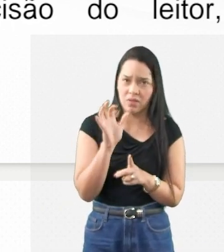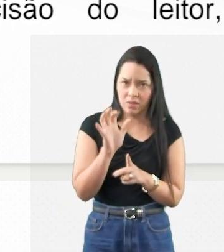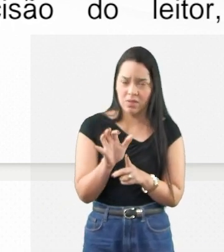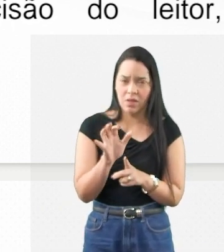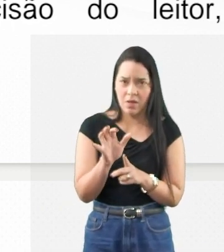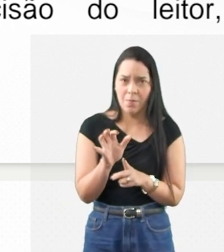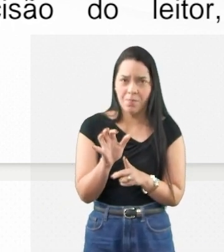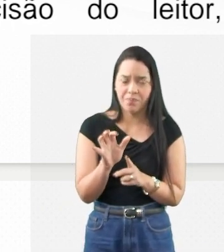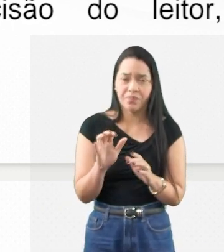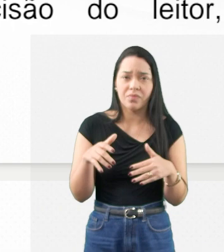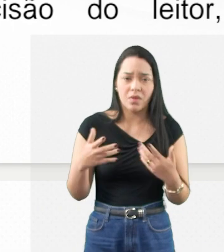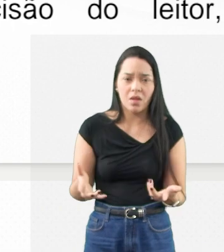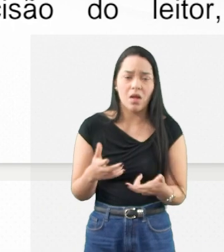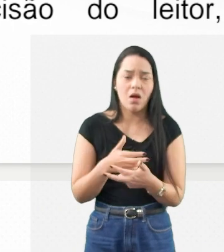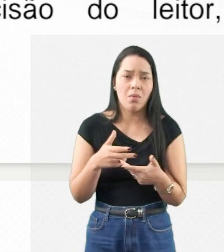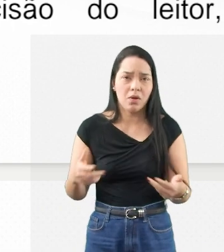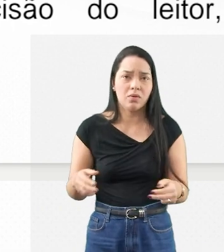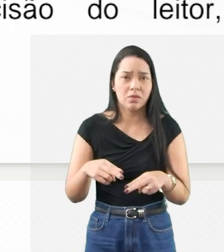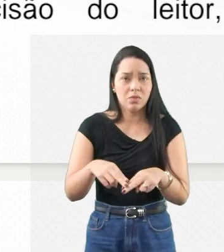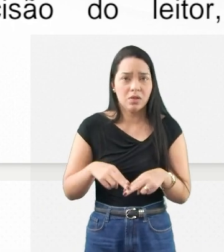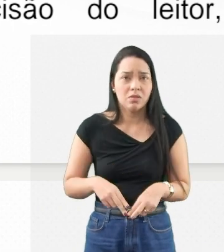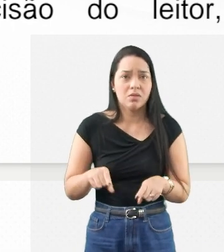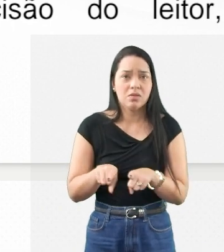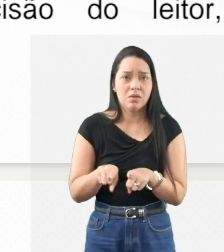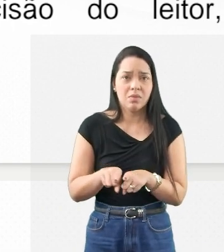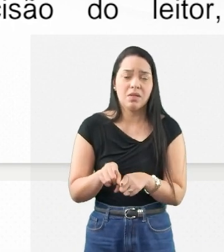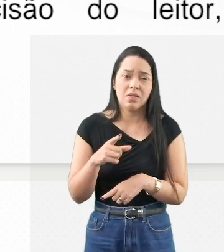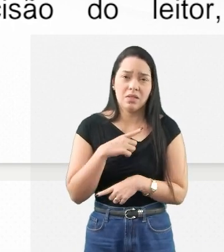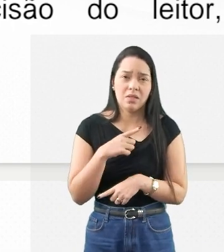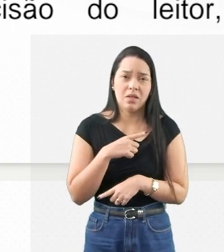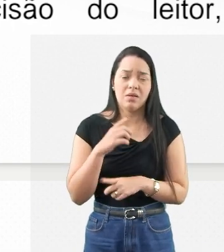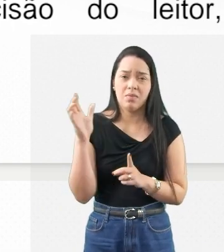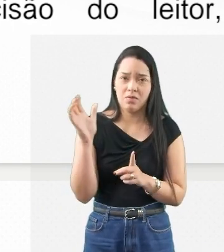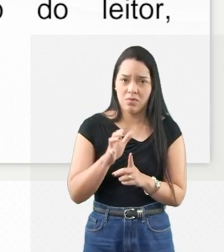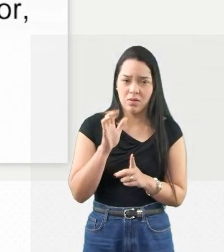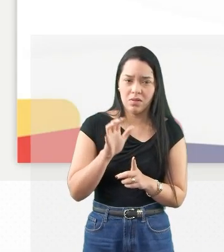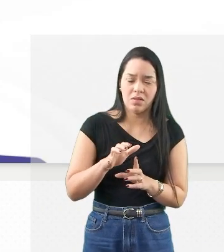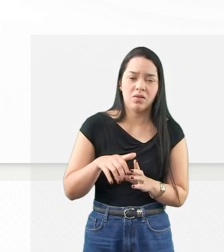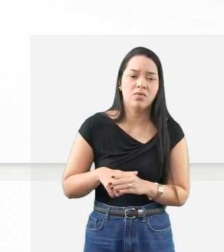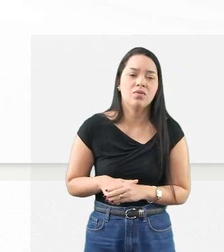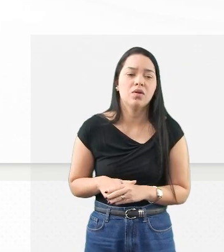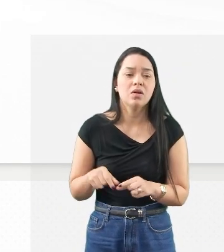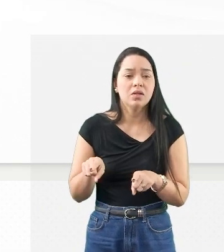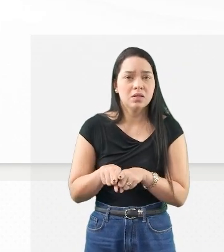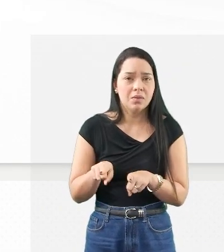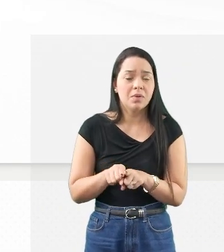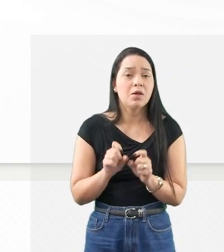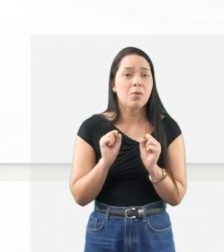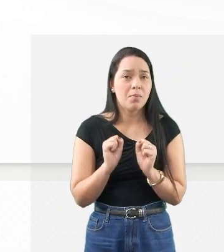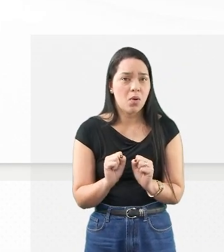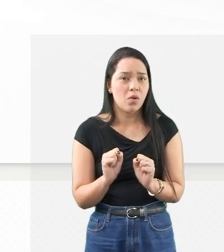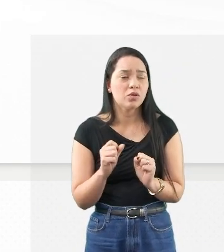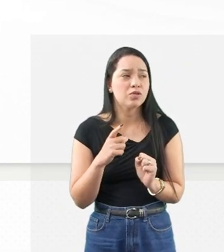leitor a alguma coisa, por isso que ele também tem esse viés persuasivo. O folder também, ele pode ter esse viés